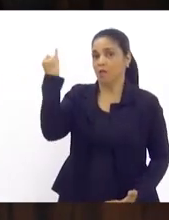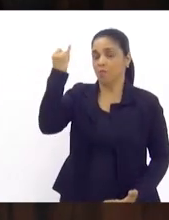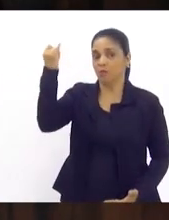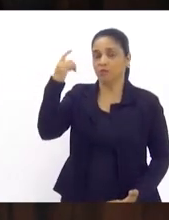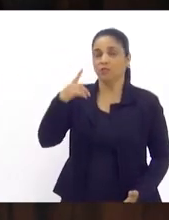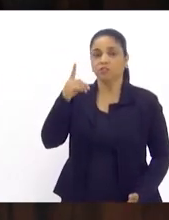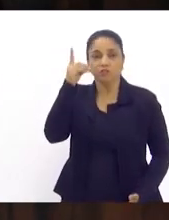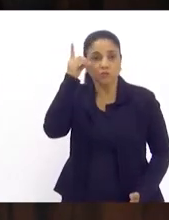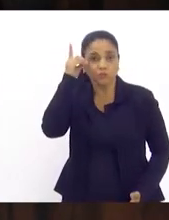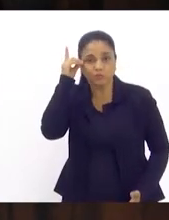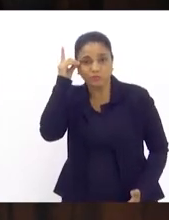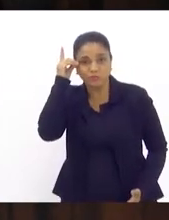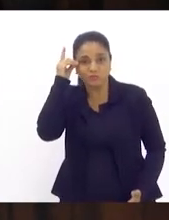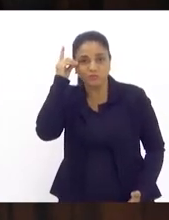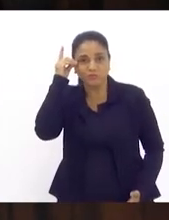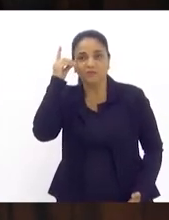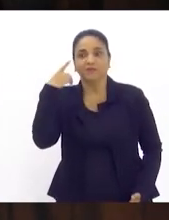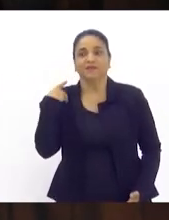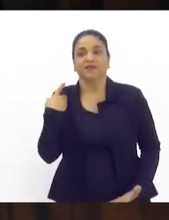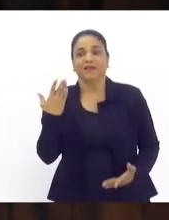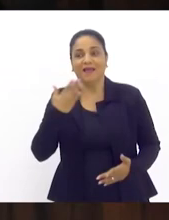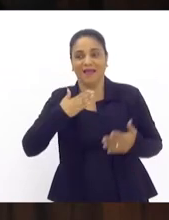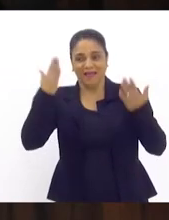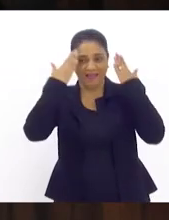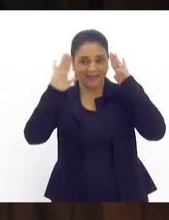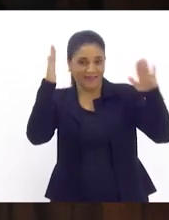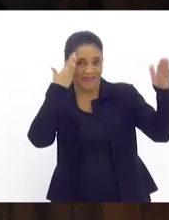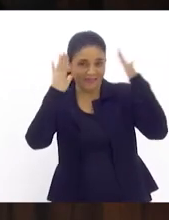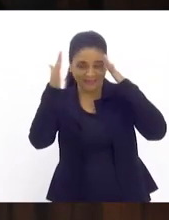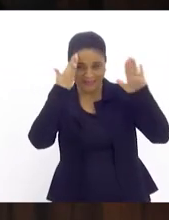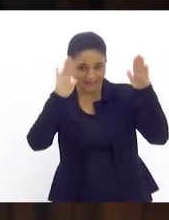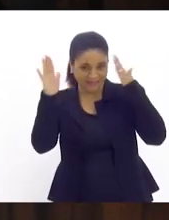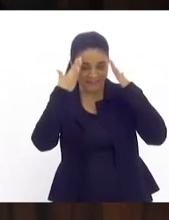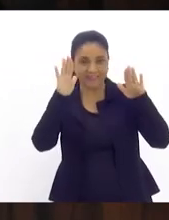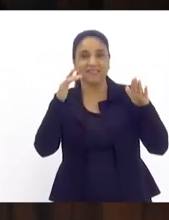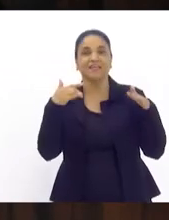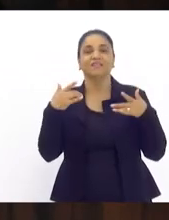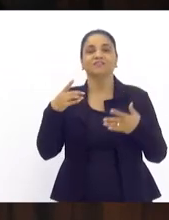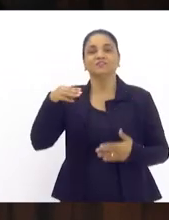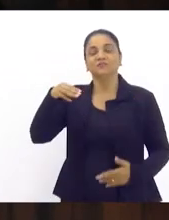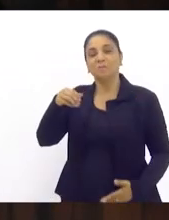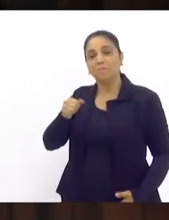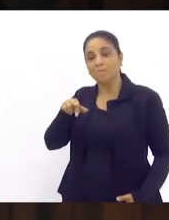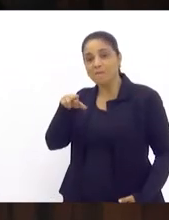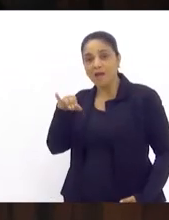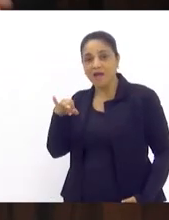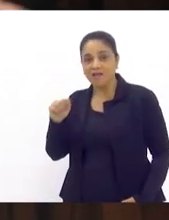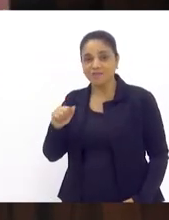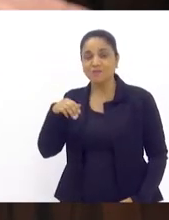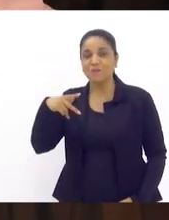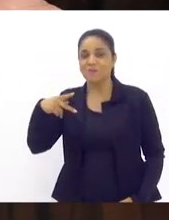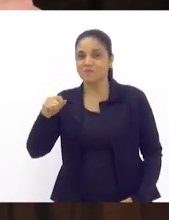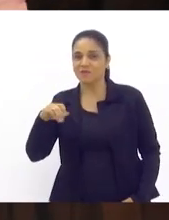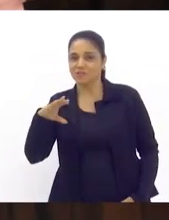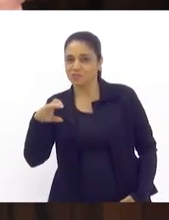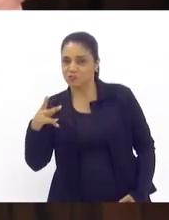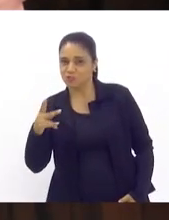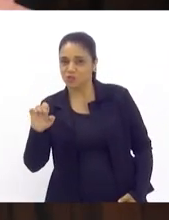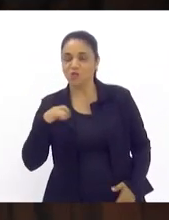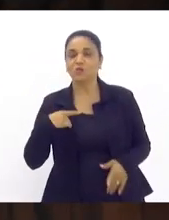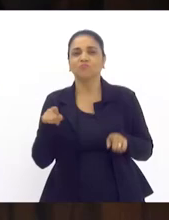autismo. E dizer também da alegria que eu tenho quando chamo Vossa Excelência de Márcio Pacheco, que eu convivi com o Márcio Pacheco quando nós éramos vereadores,